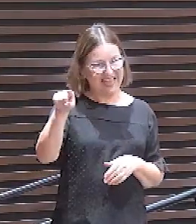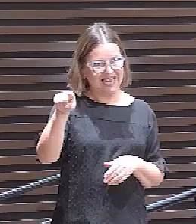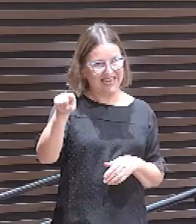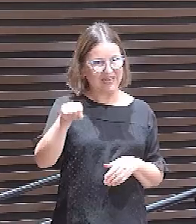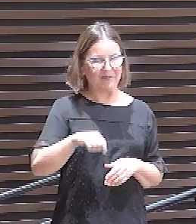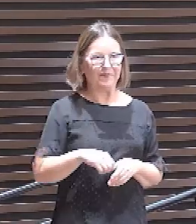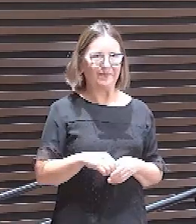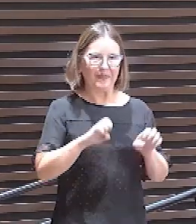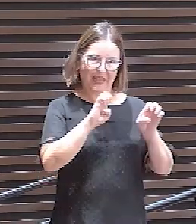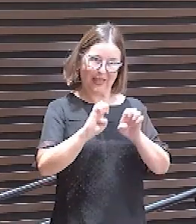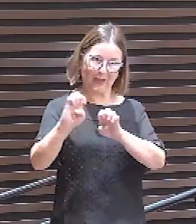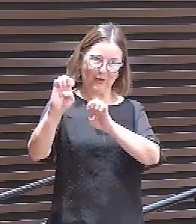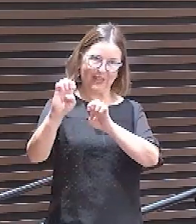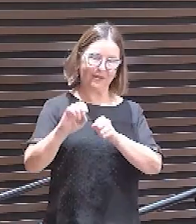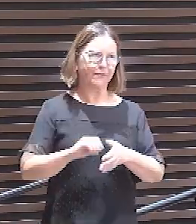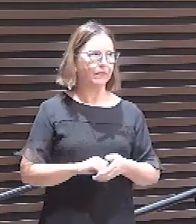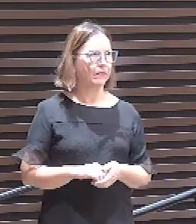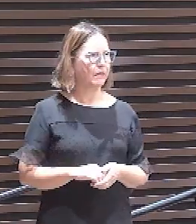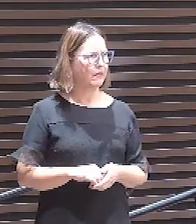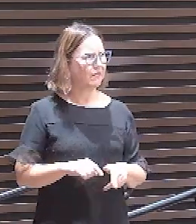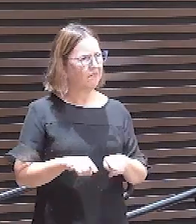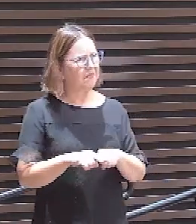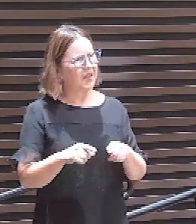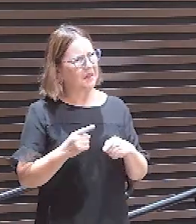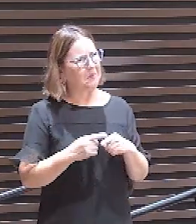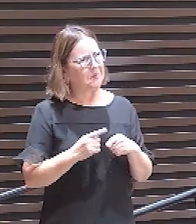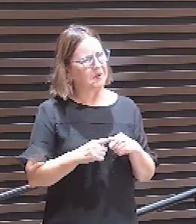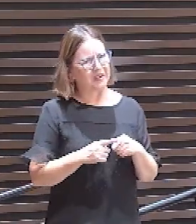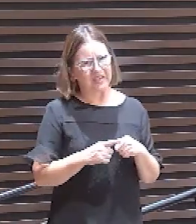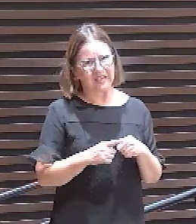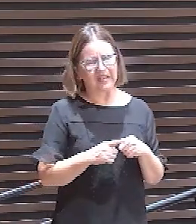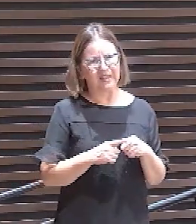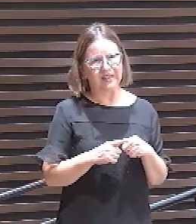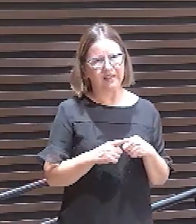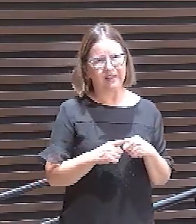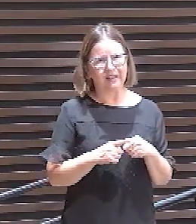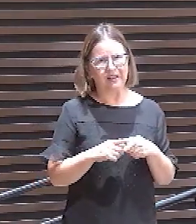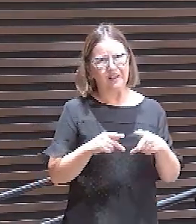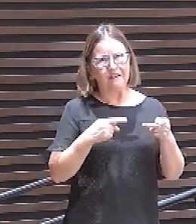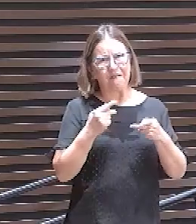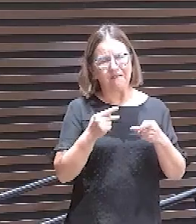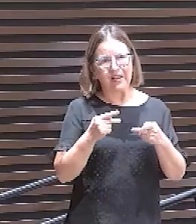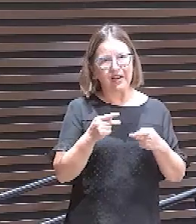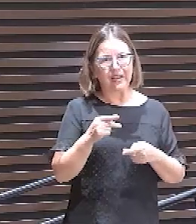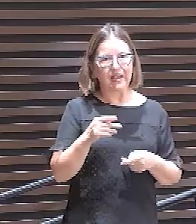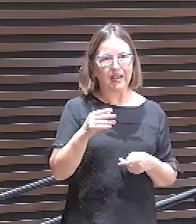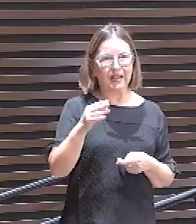Fiquei perguntando, mas por que tantas vezes essa palavra trasladado?